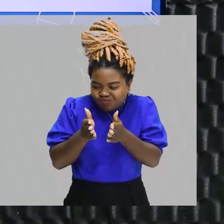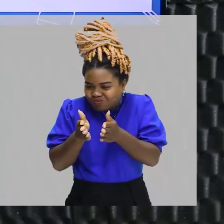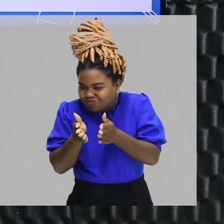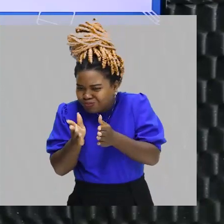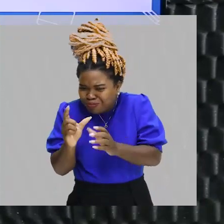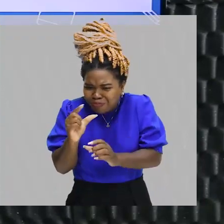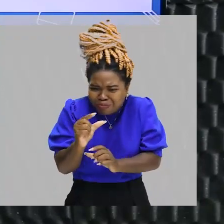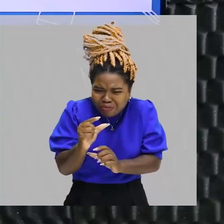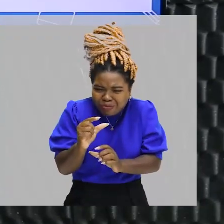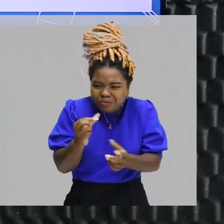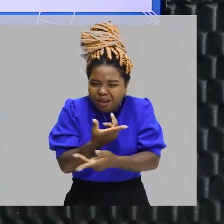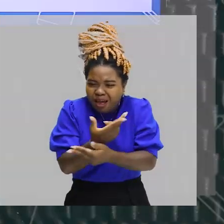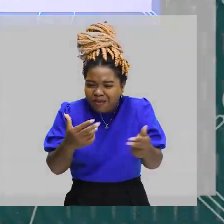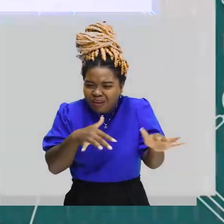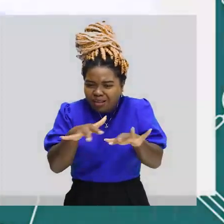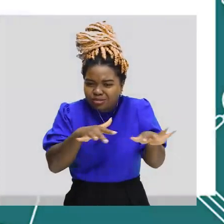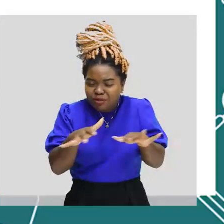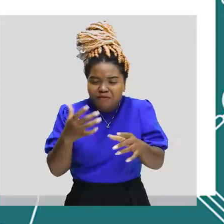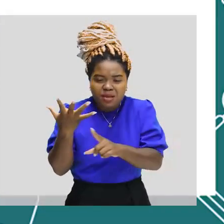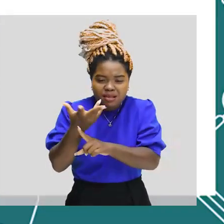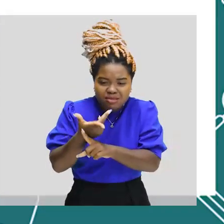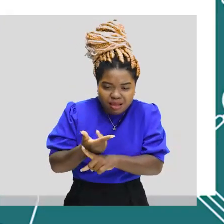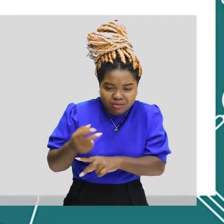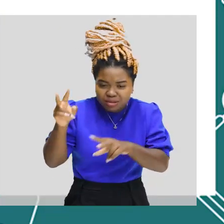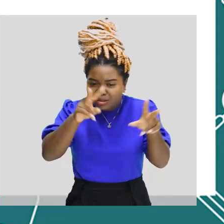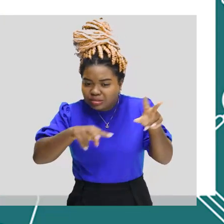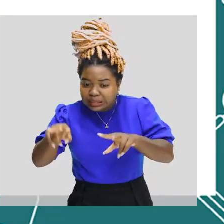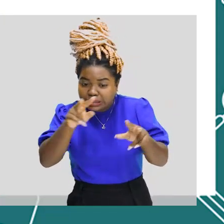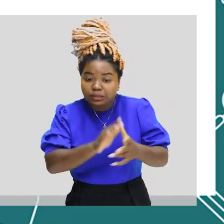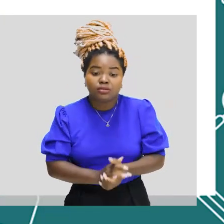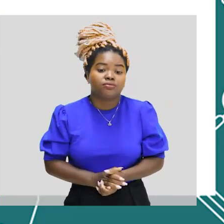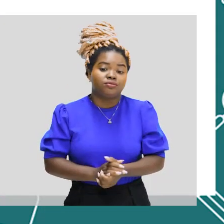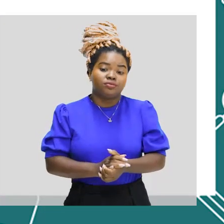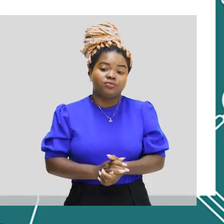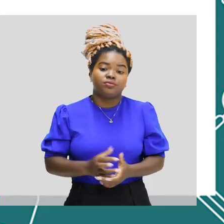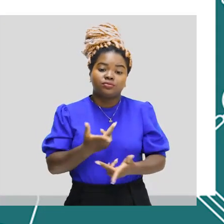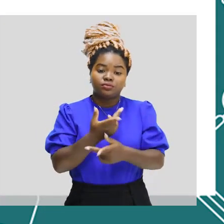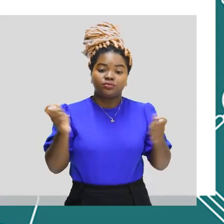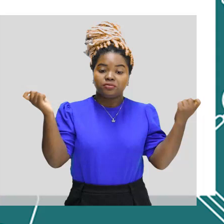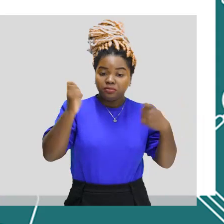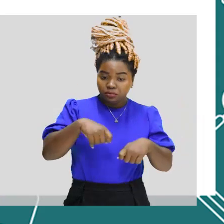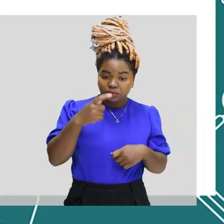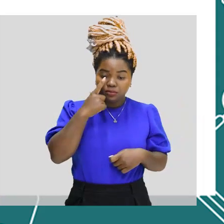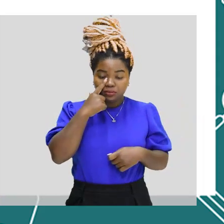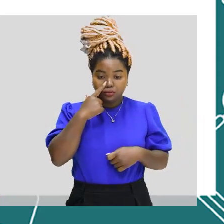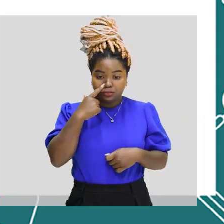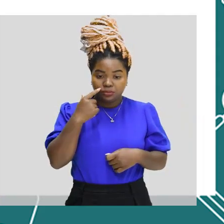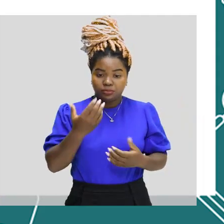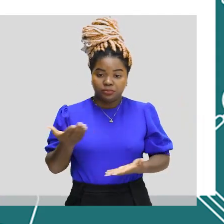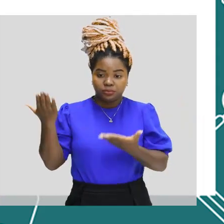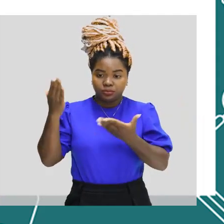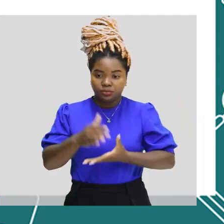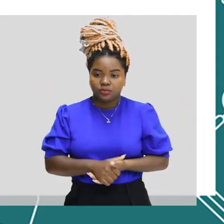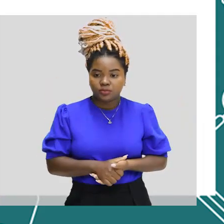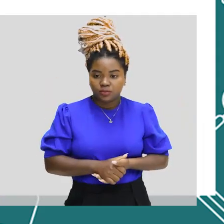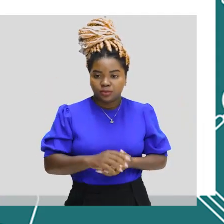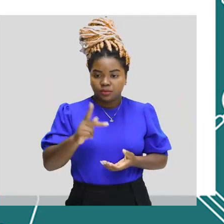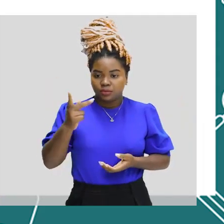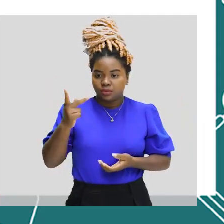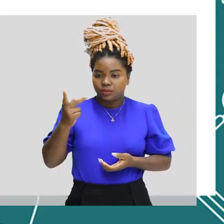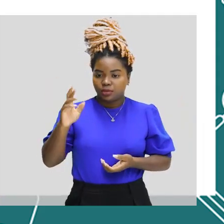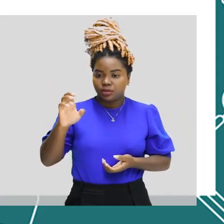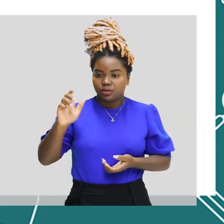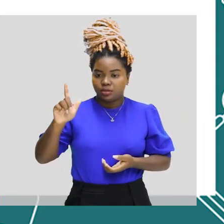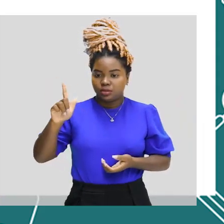para poucas manifestações. As artes visuais, ela aumenta mais essa possibilidade. E aí o Hegel propôs o que ele chama de